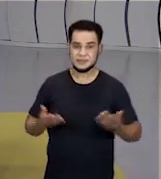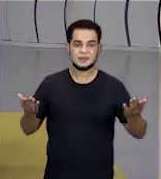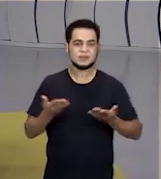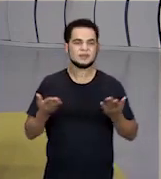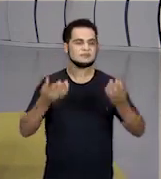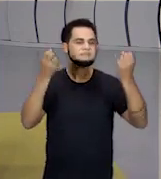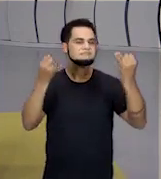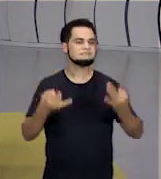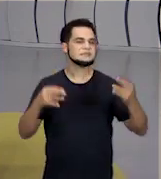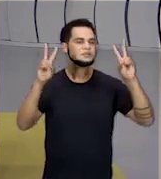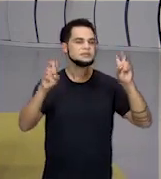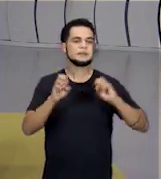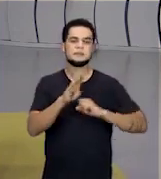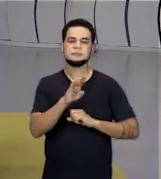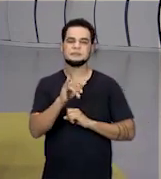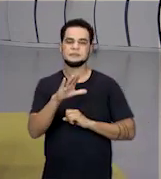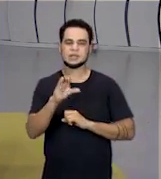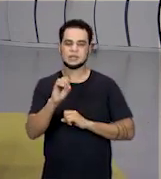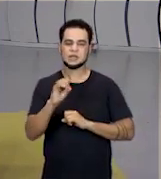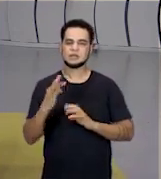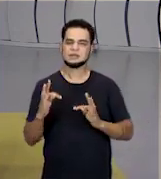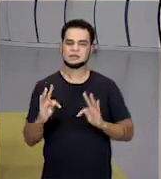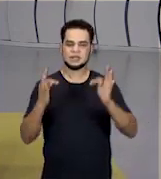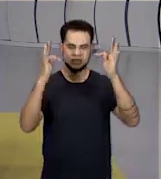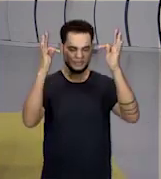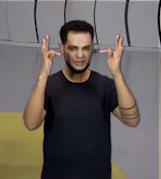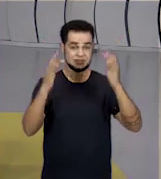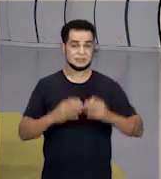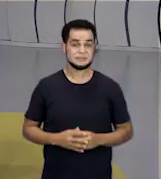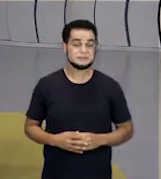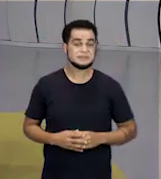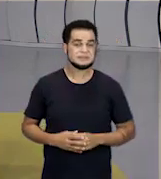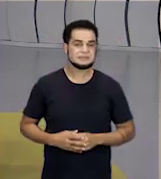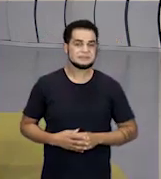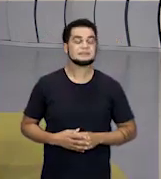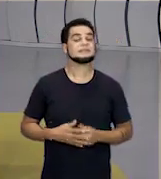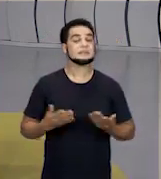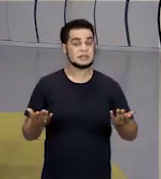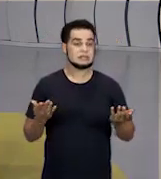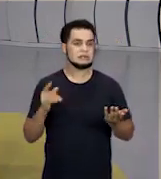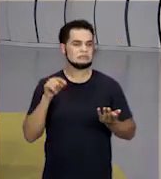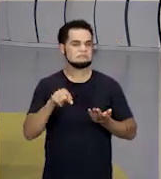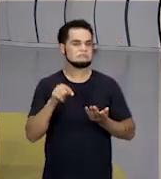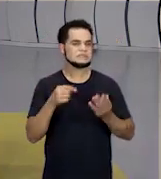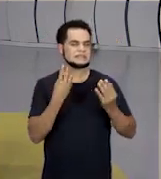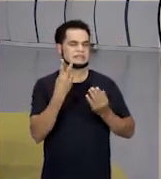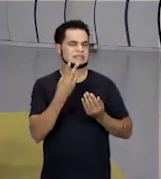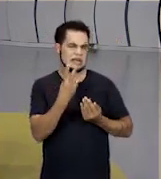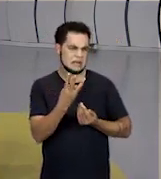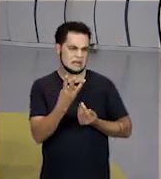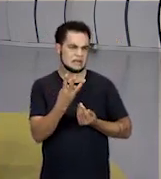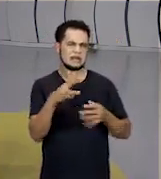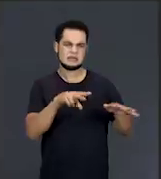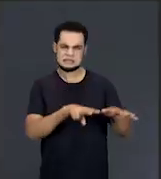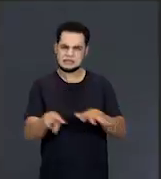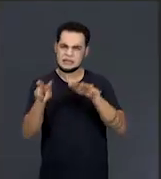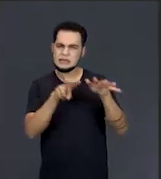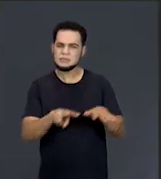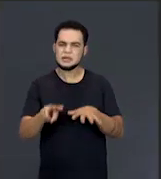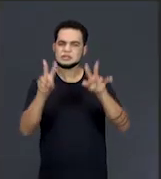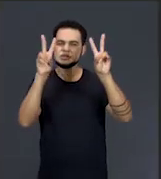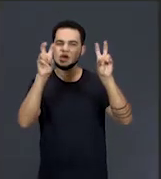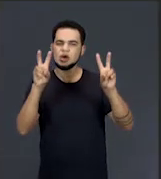sobre Biotecnologia 1, onde ao longo aí dessas 3 semanas falaremos a respeito desse assunto,